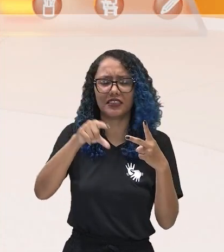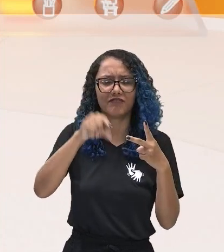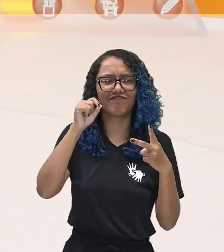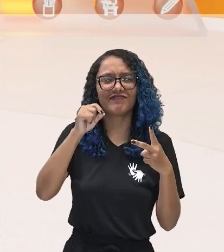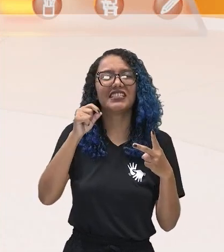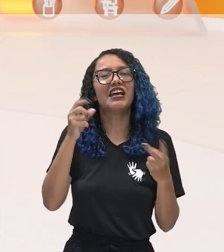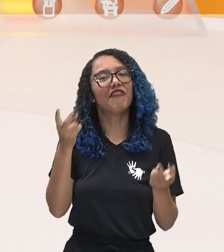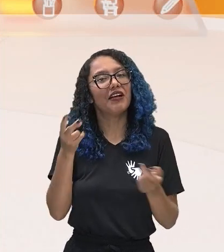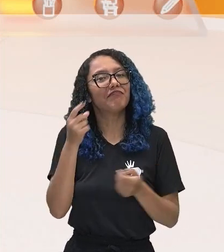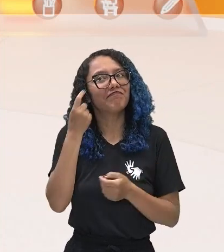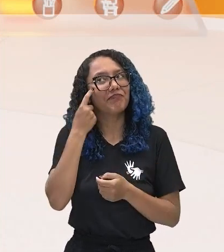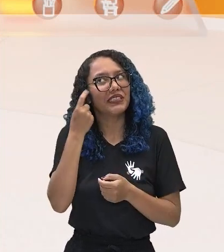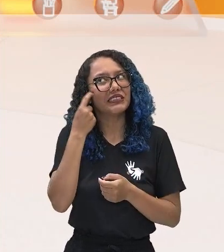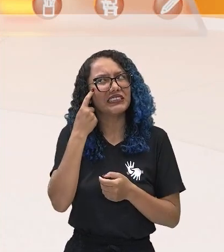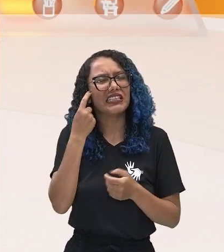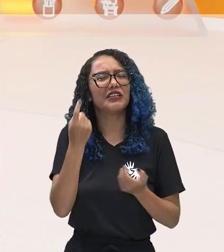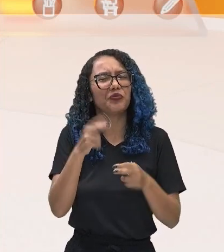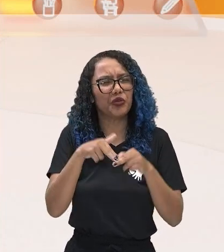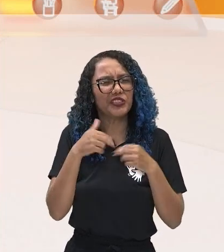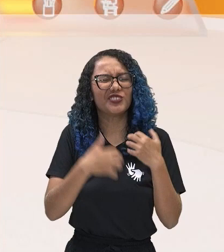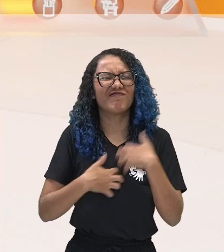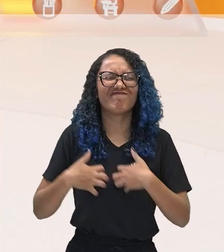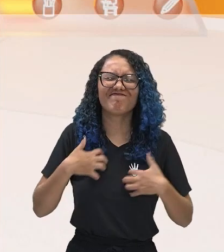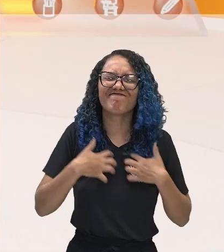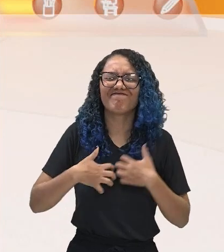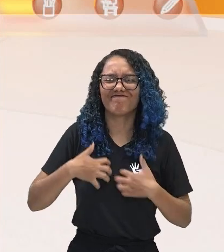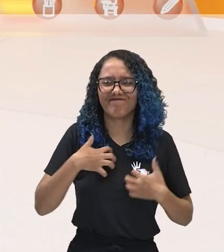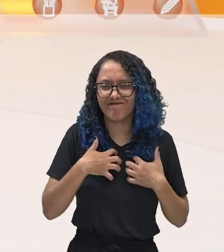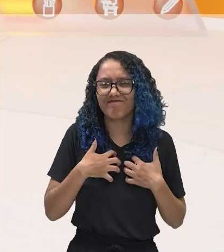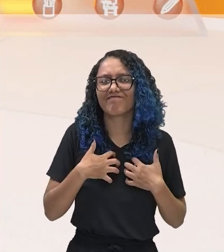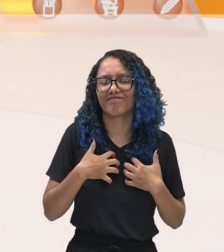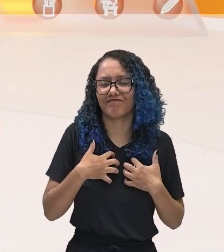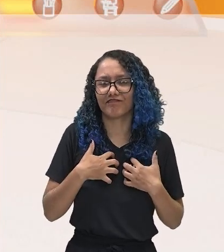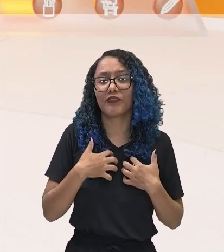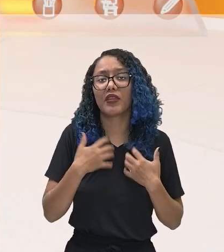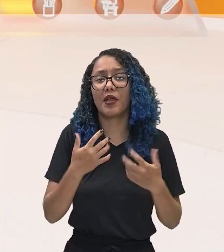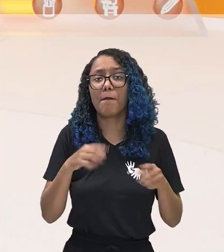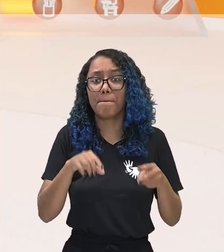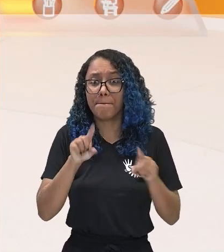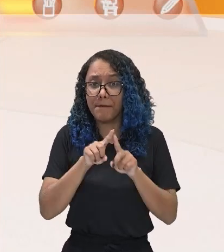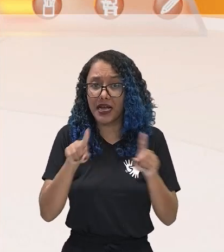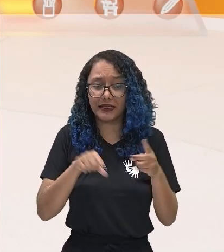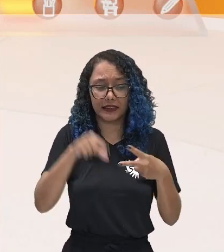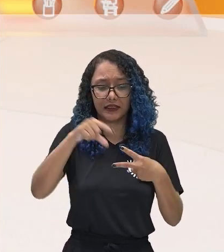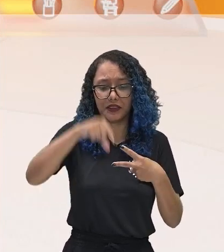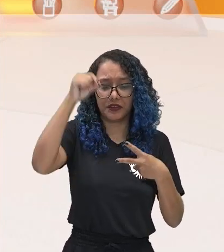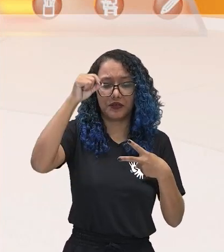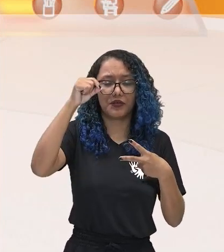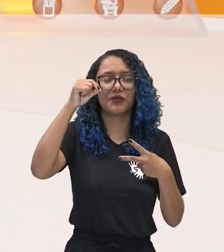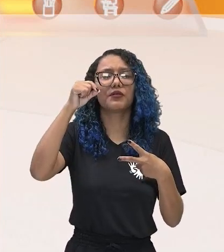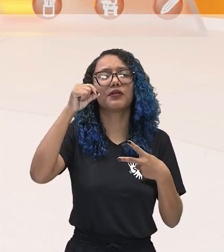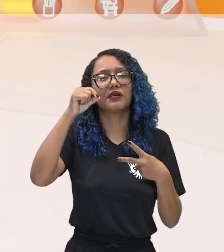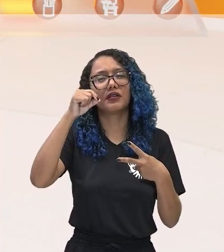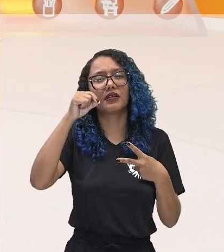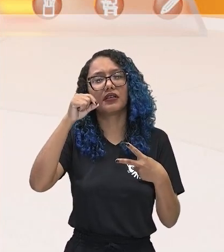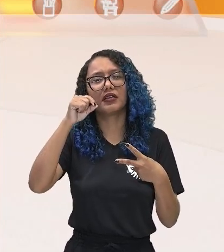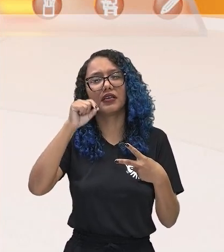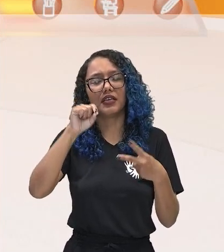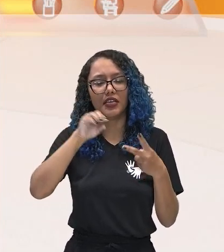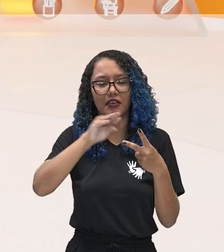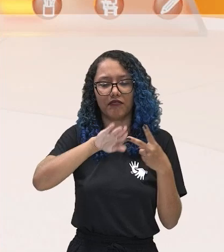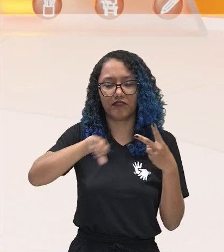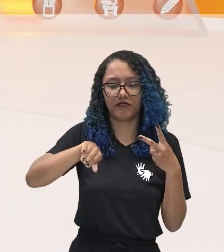daí. Então, é angustiante isso daí, tá? E a partir do momento que eu escolhi essa e deixei de lado essa daqui, eu